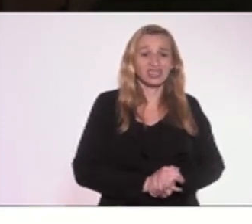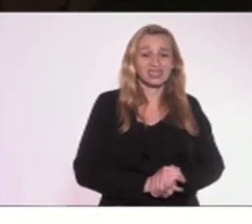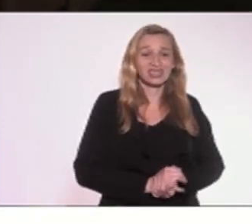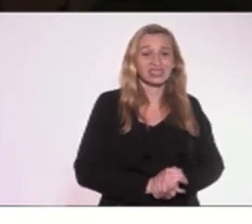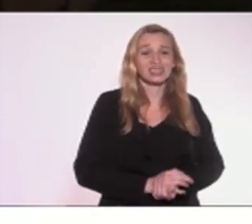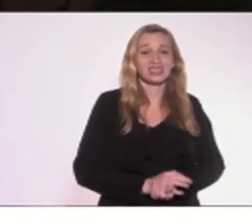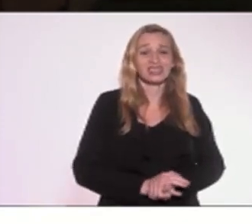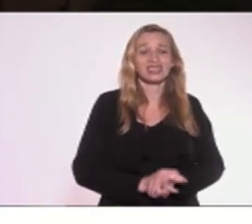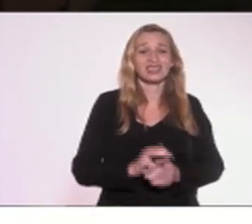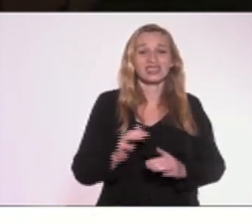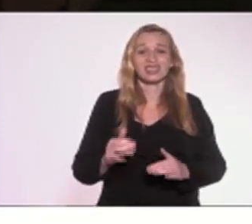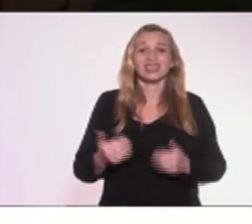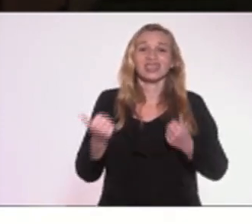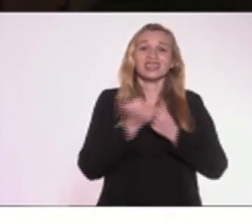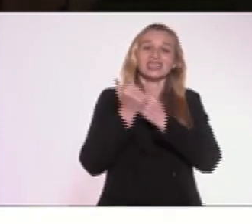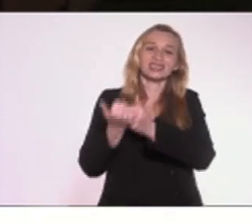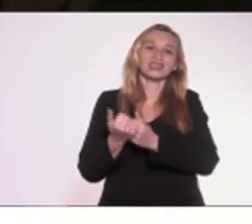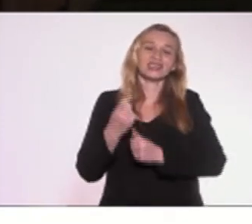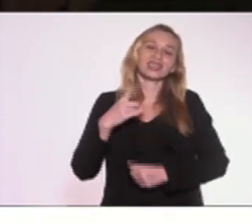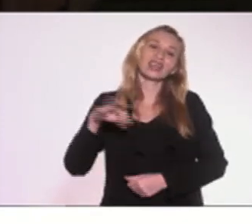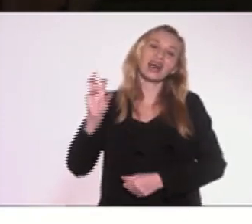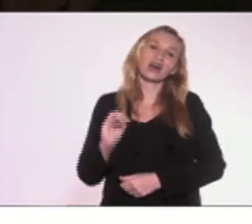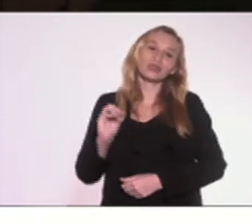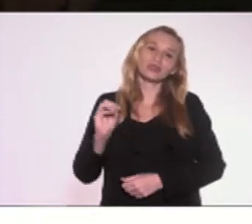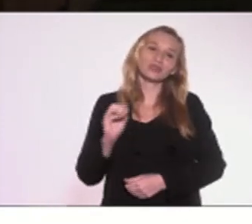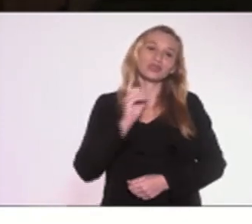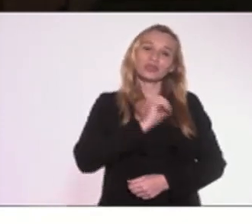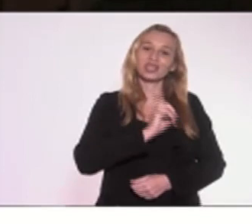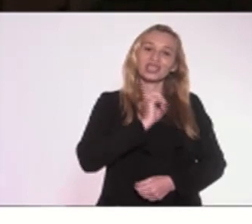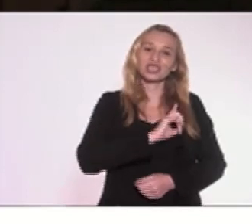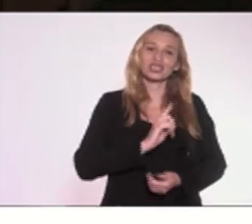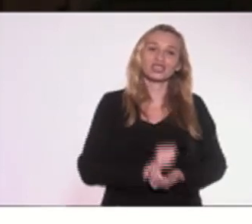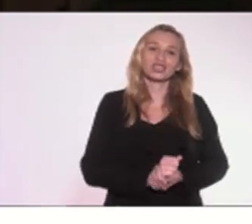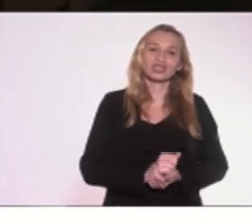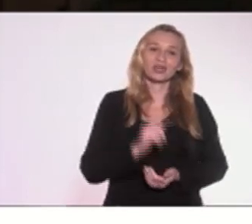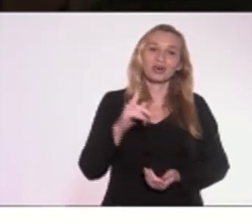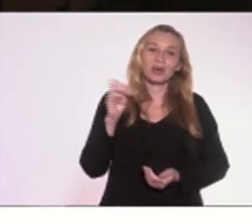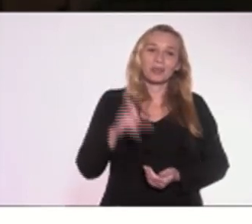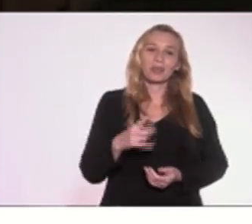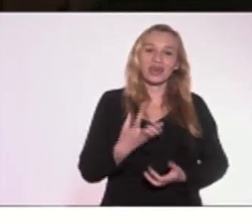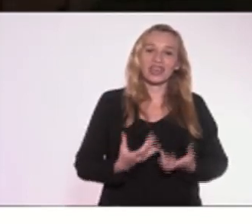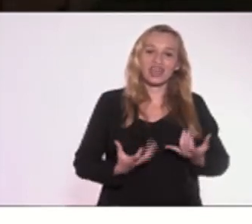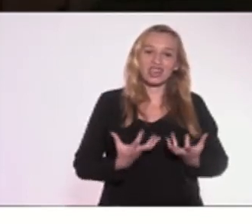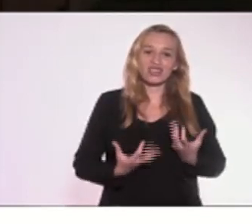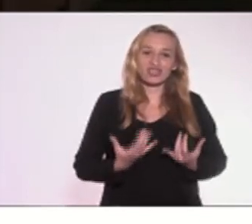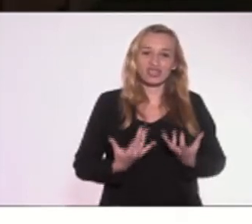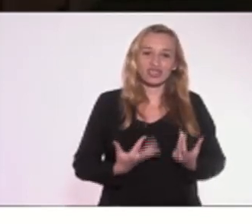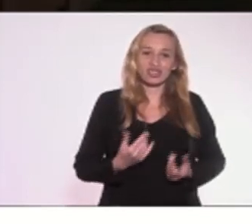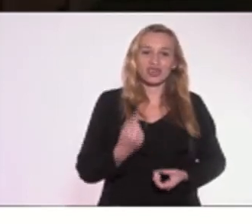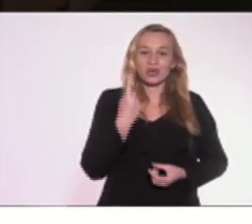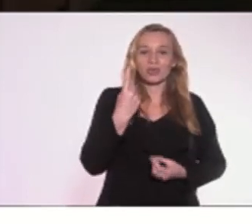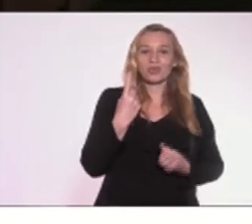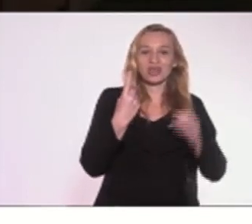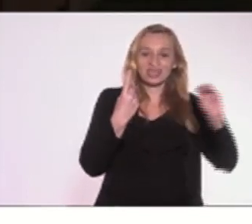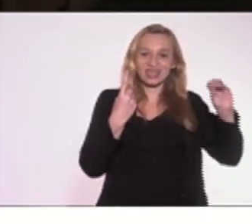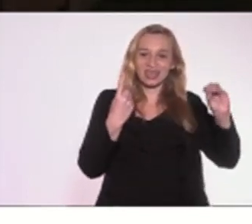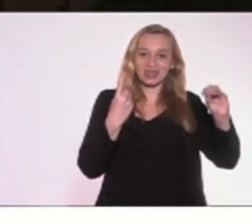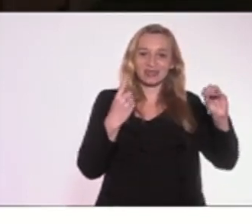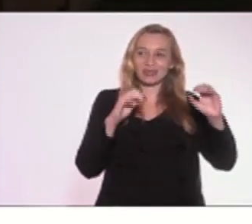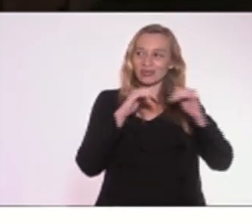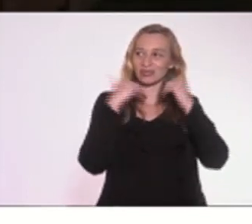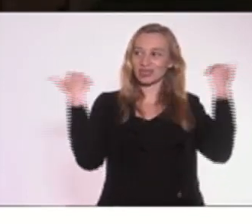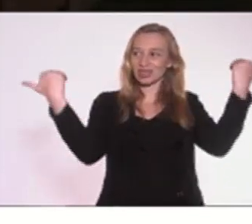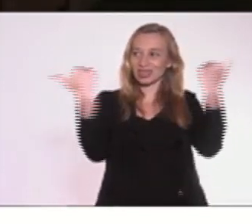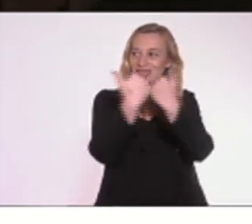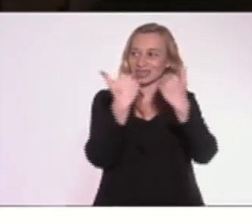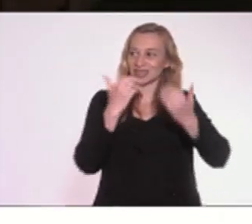Excelentíssimo senhor vice-governador Cláudio, um amigo flamenguista, pé quente. Estava 1-0 no Maracanã. Para o